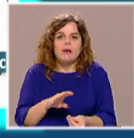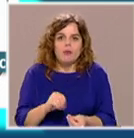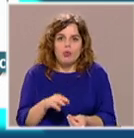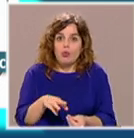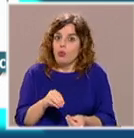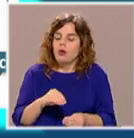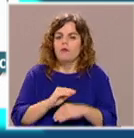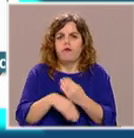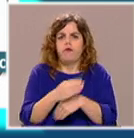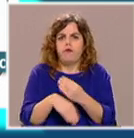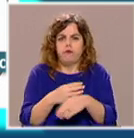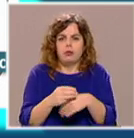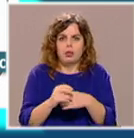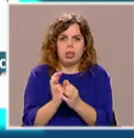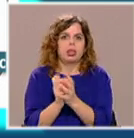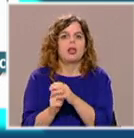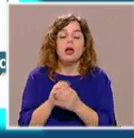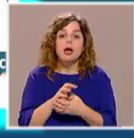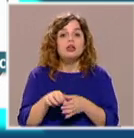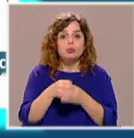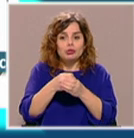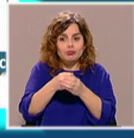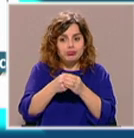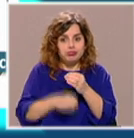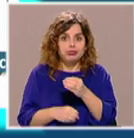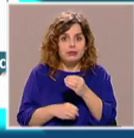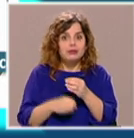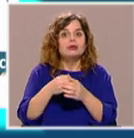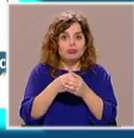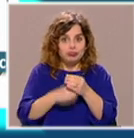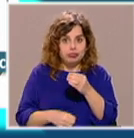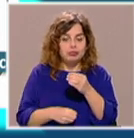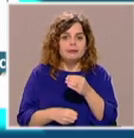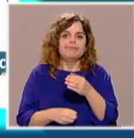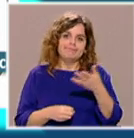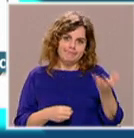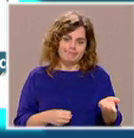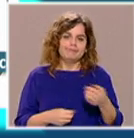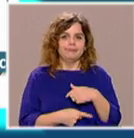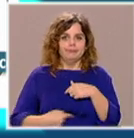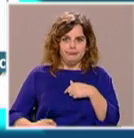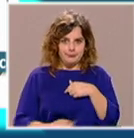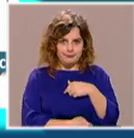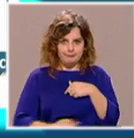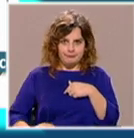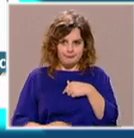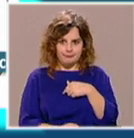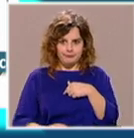empurrar este produto da digestão aqui no intestino delgado ao longo de todo o intestino